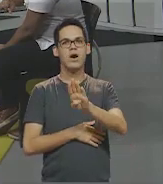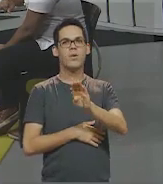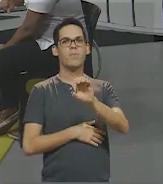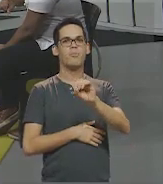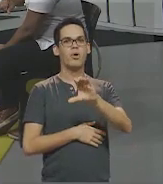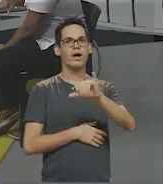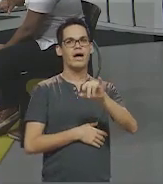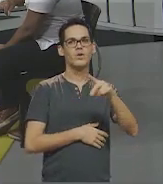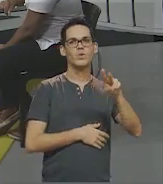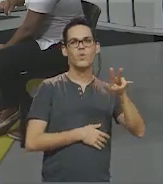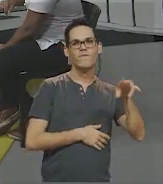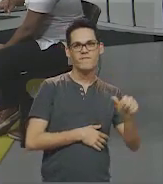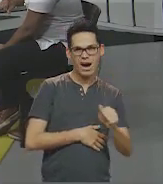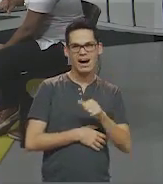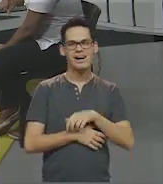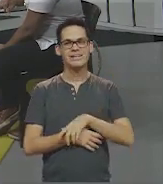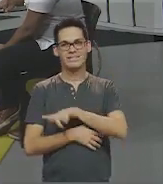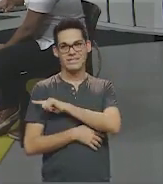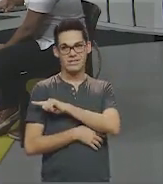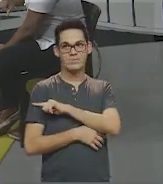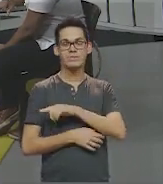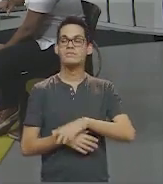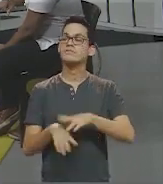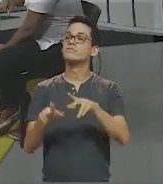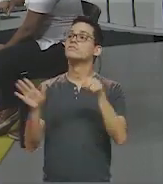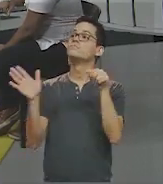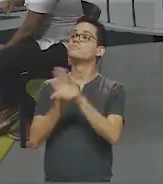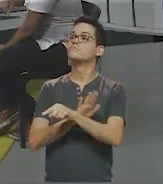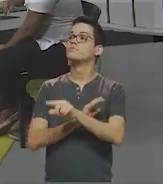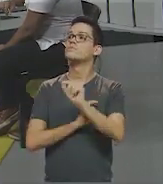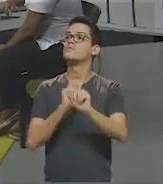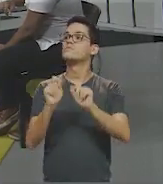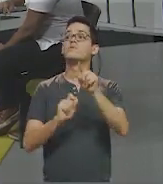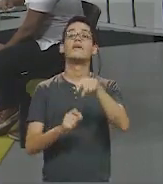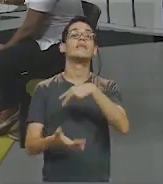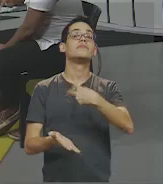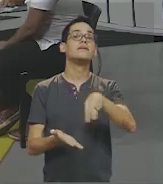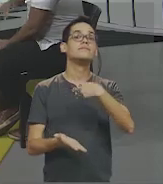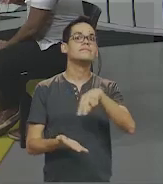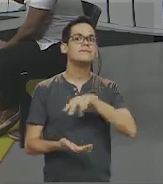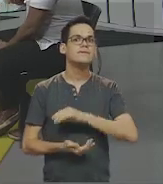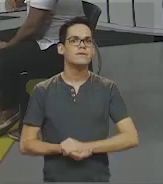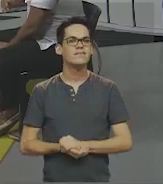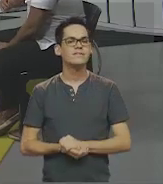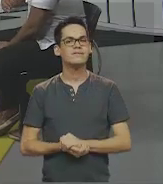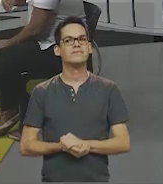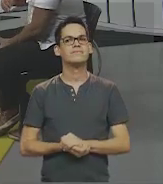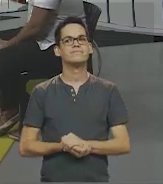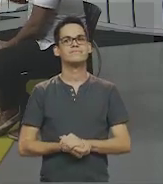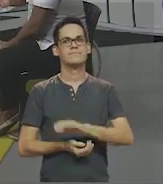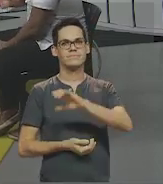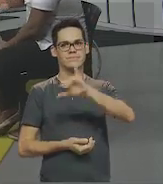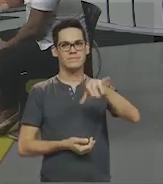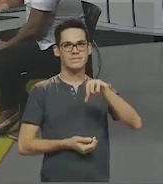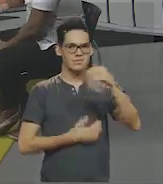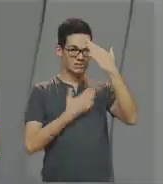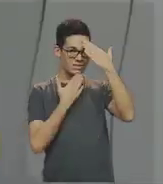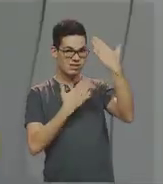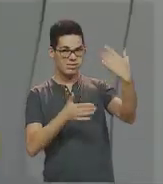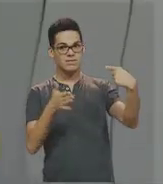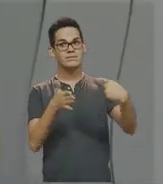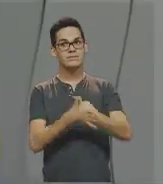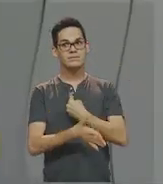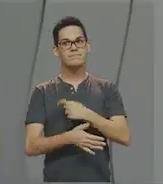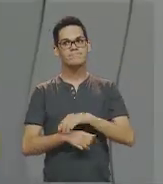Bocaiúva. Ele é estudante do 7º ano. Professor André, ele pergunta, o que é dança? Caio, muito obrigado pela